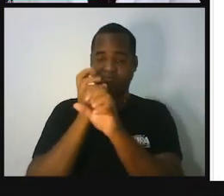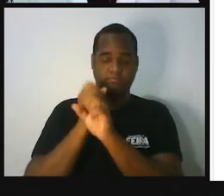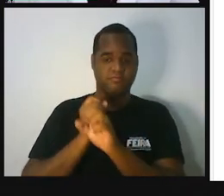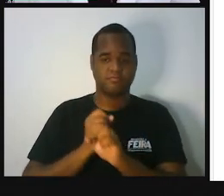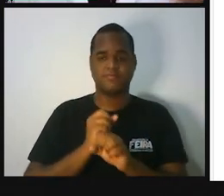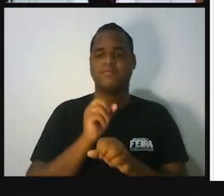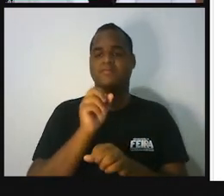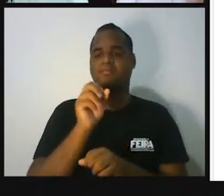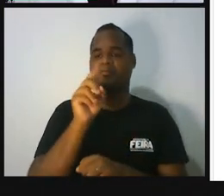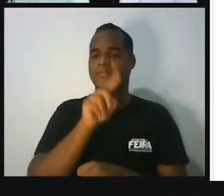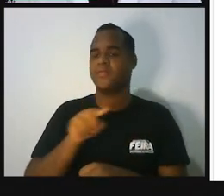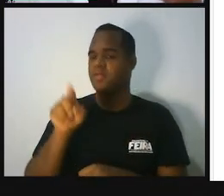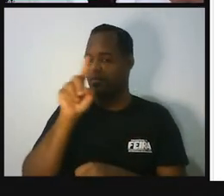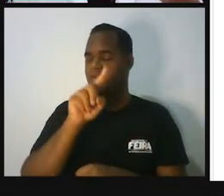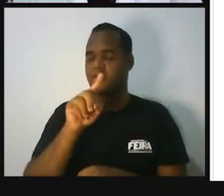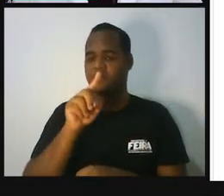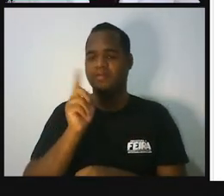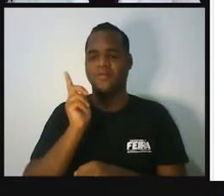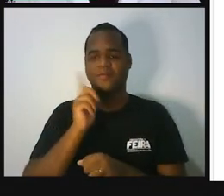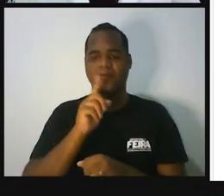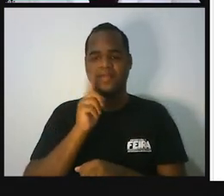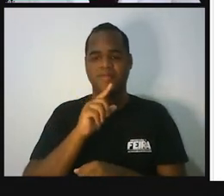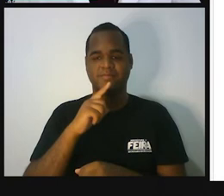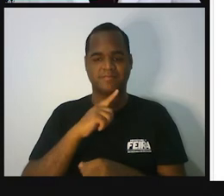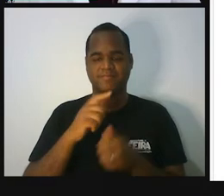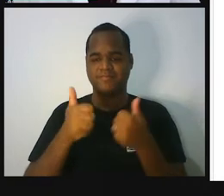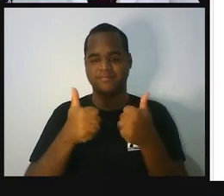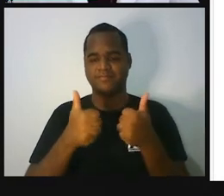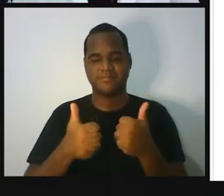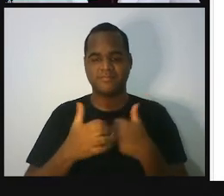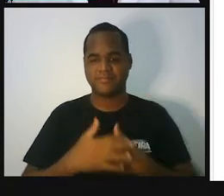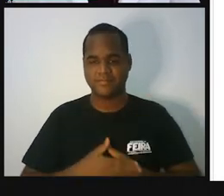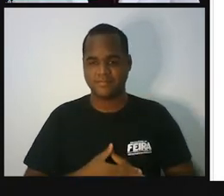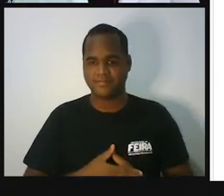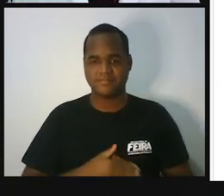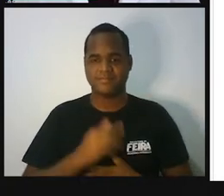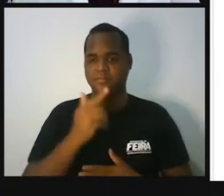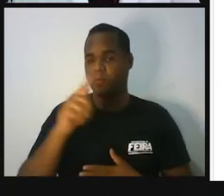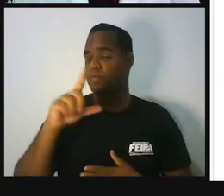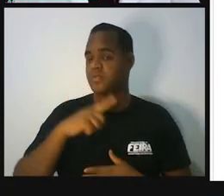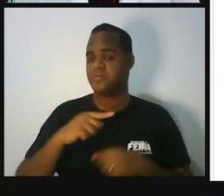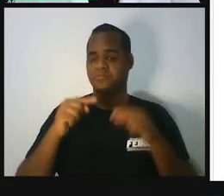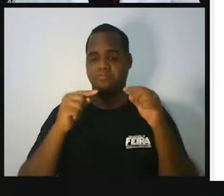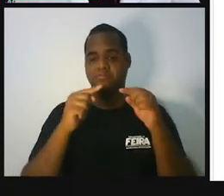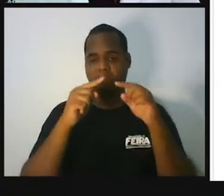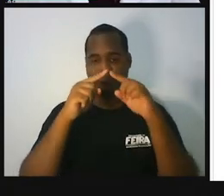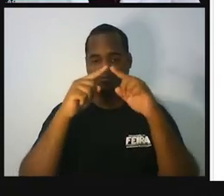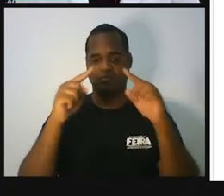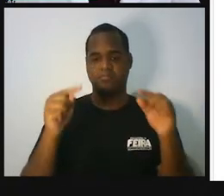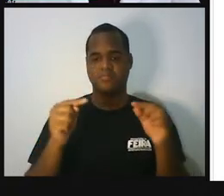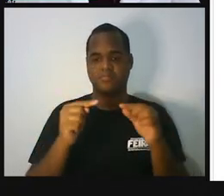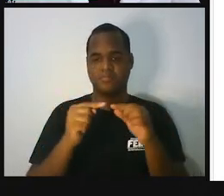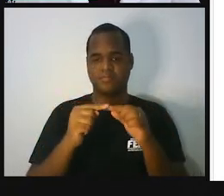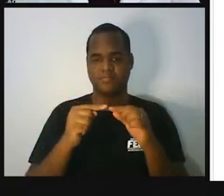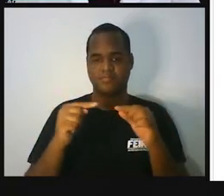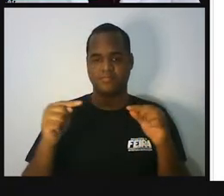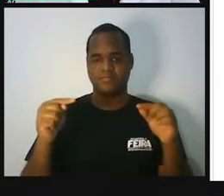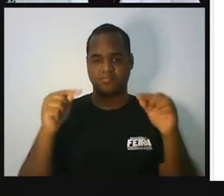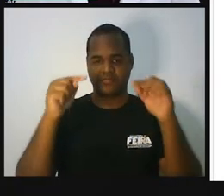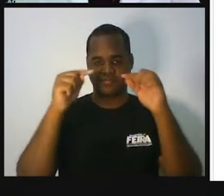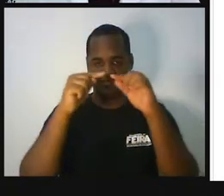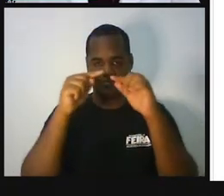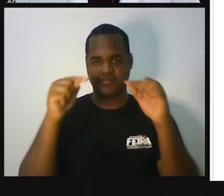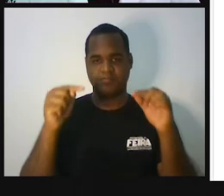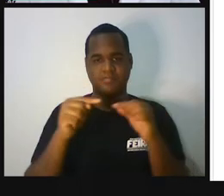do ângulo de uma volta completa é mas tem esse aqui ó que é metade metade do